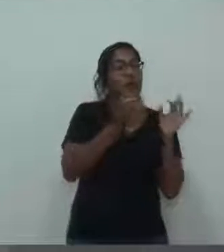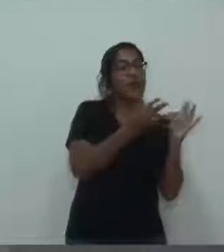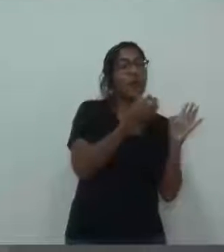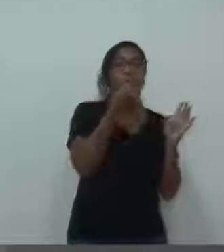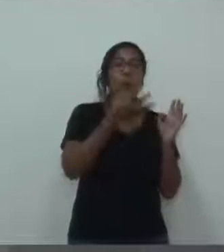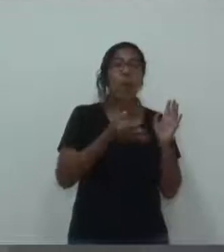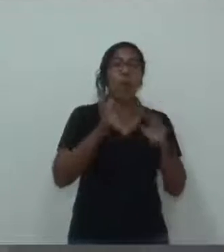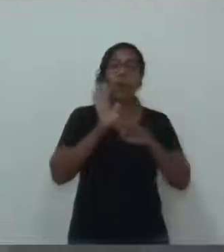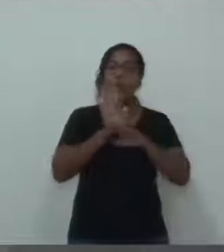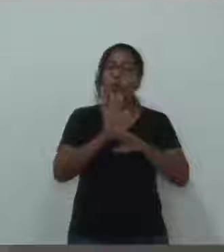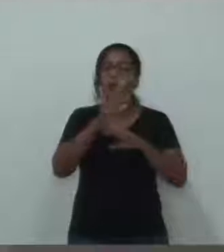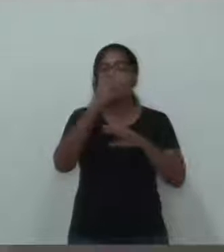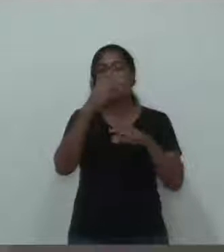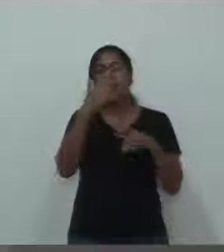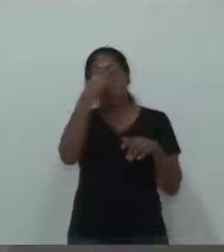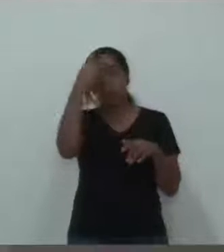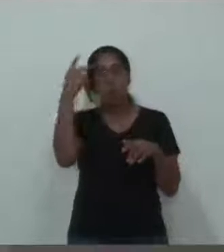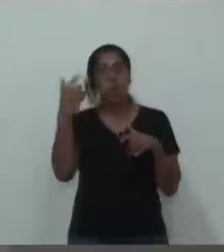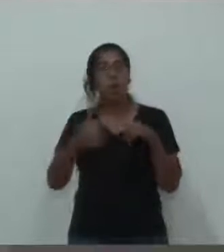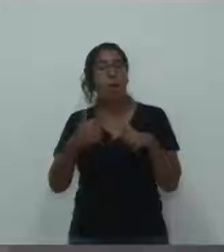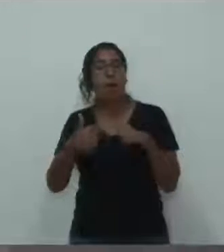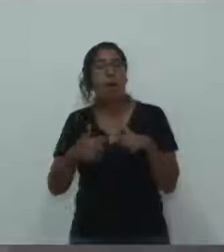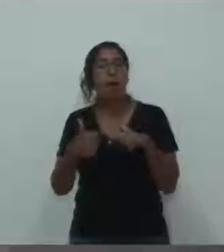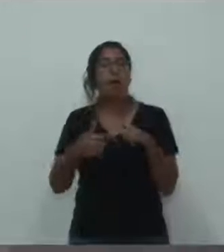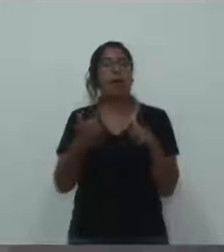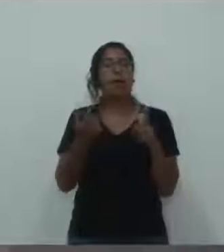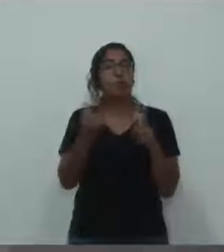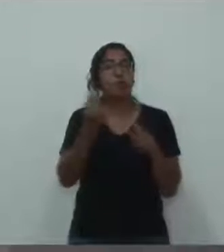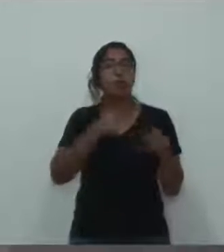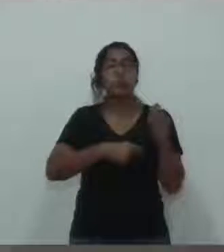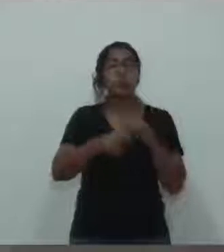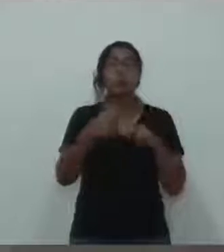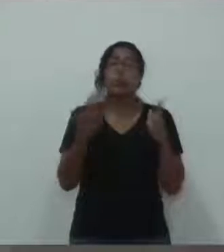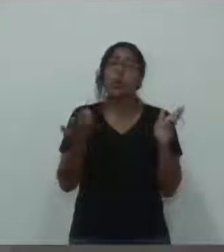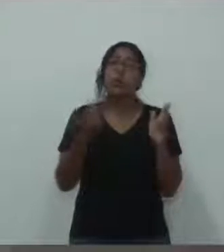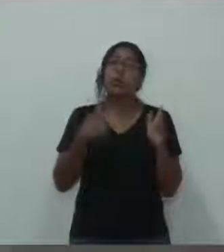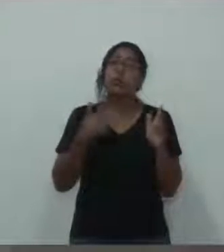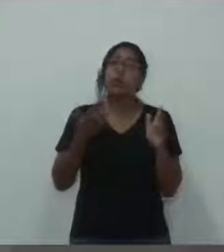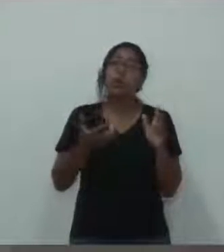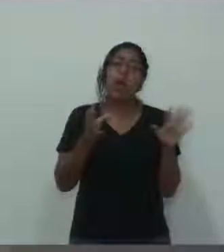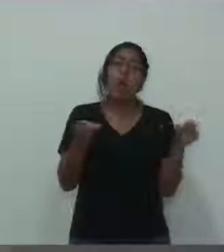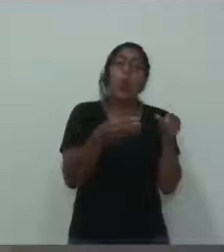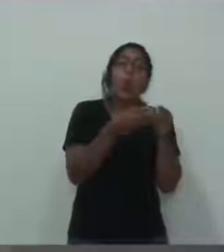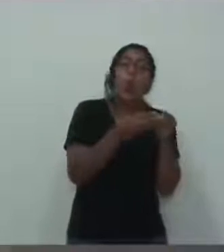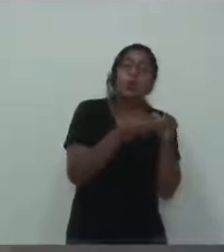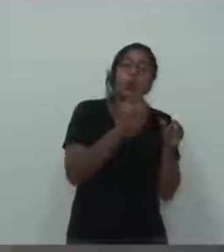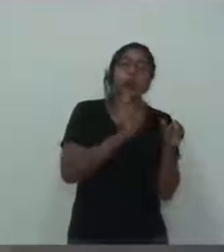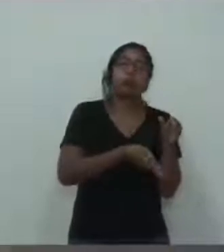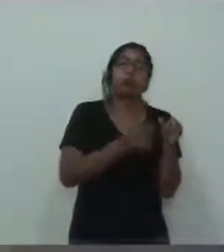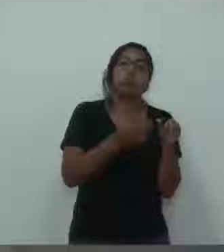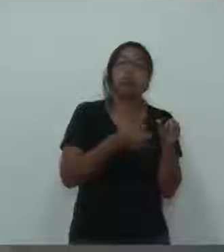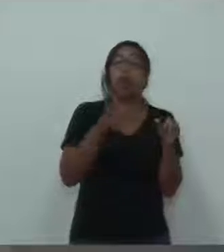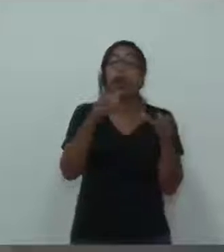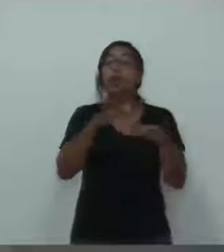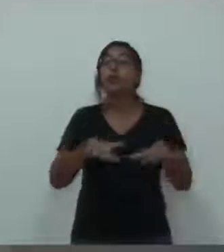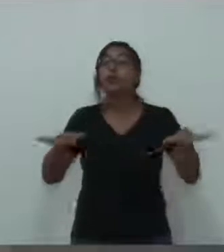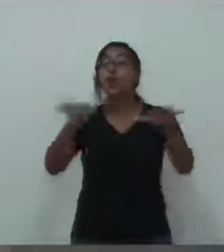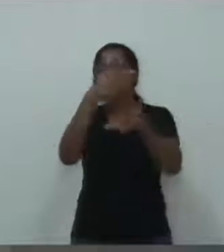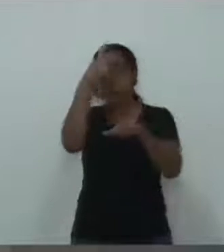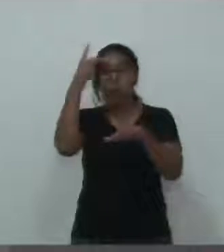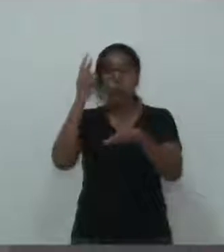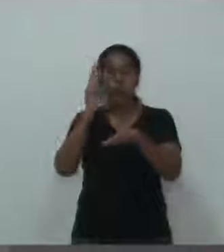empregos, tem... Então, eu sugiro manter essa comissão, não vejo problema, mantendo os lojistas. Vai ter